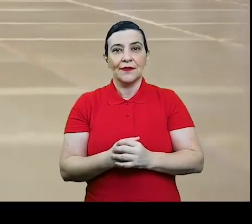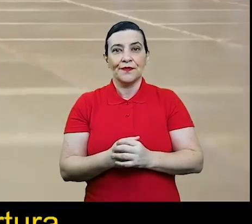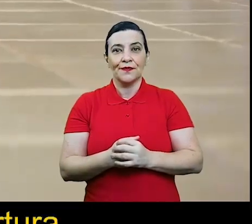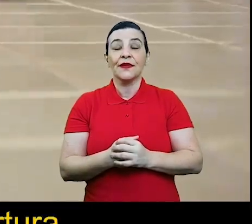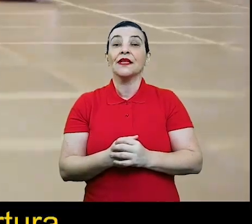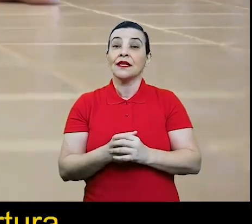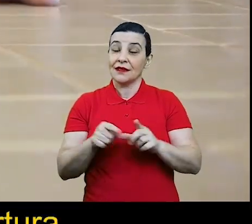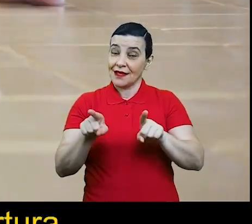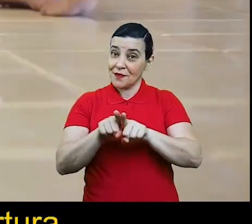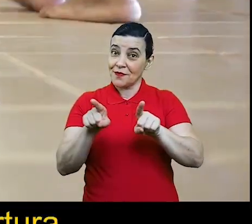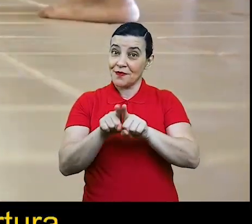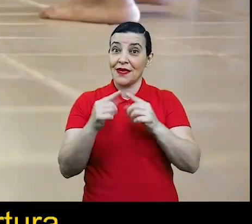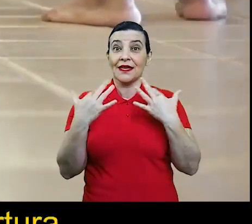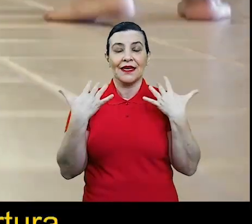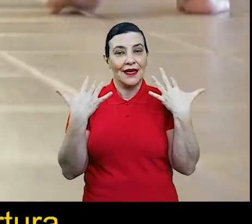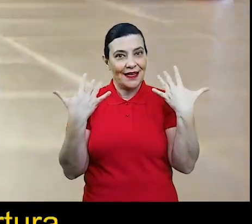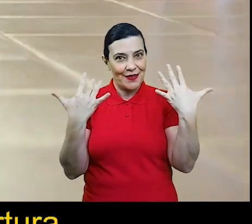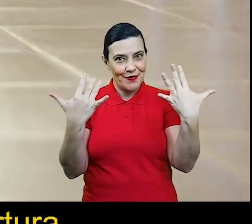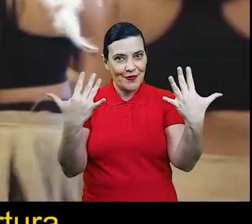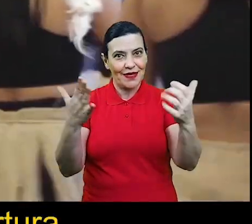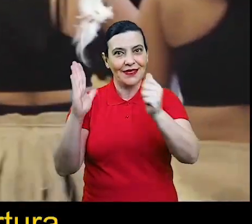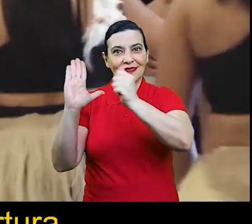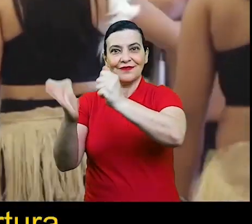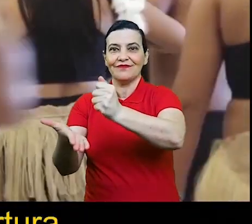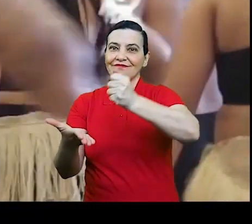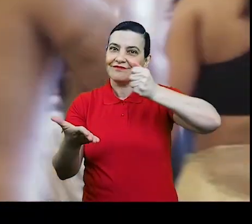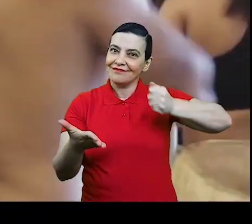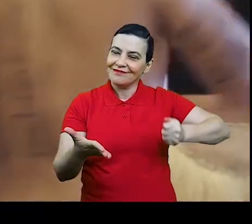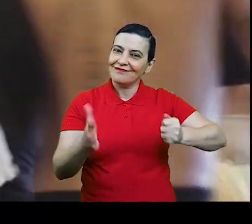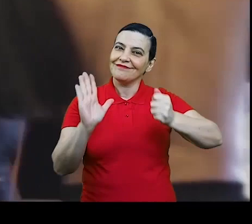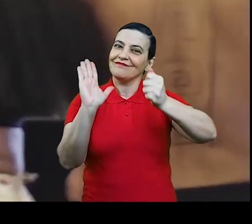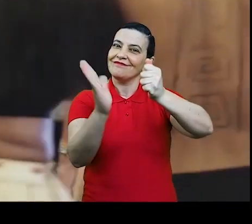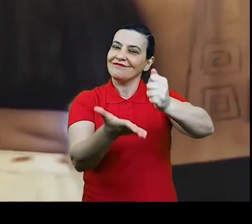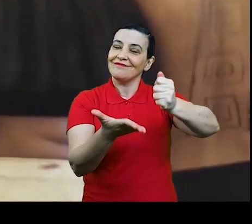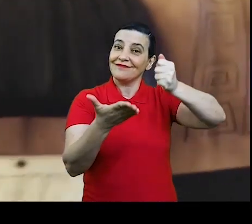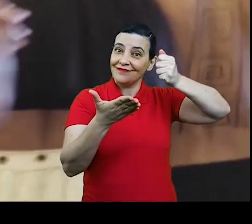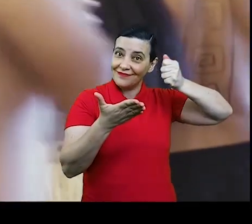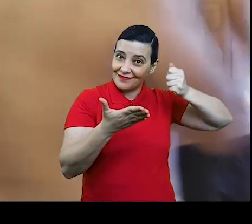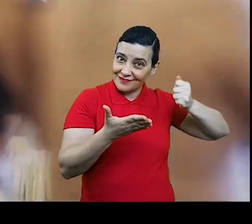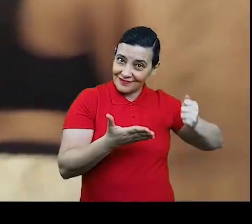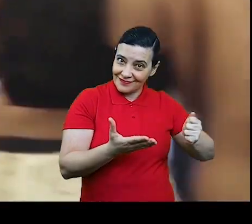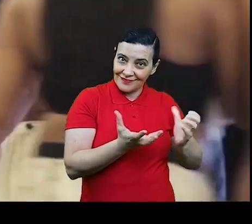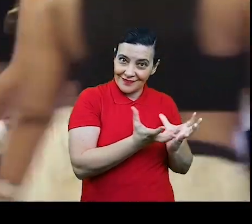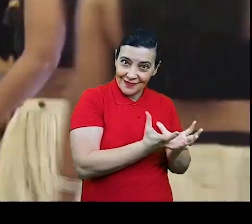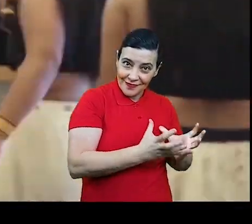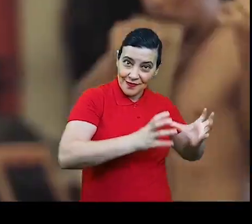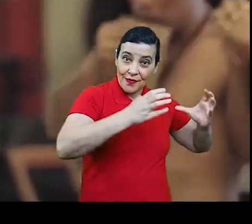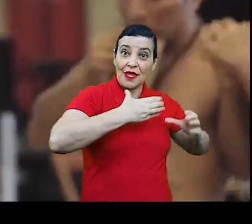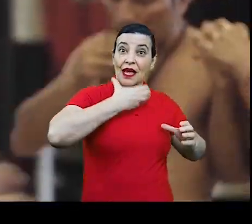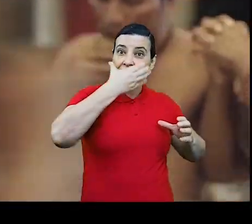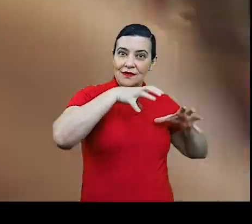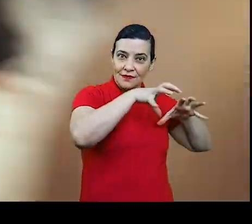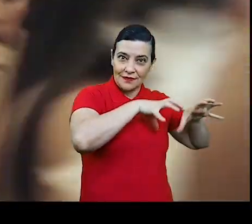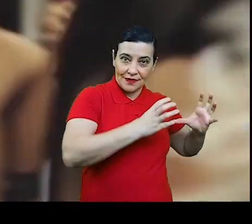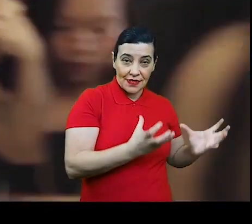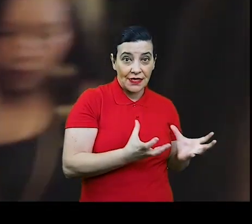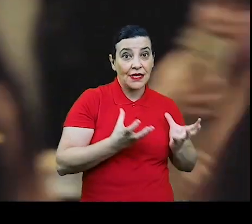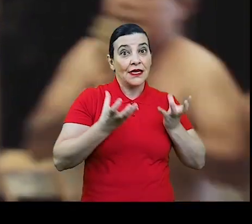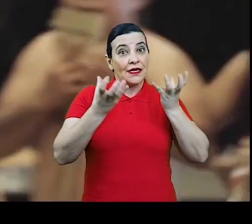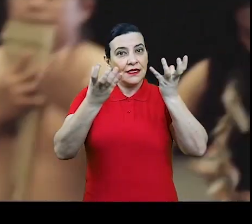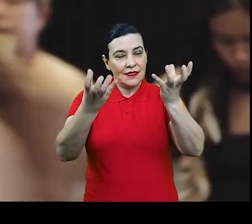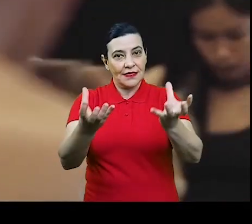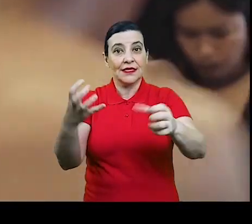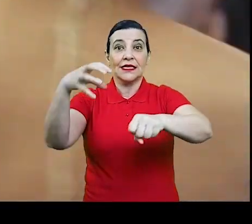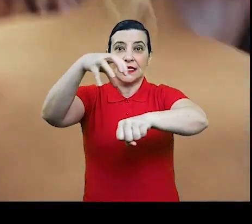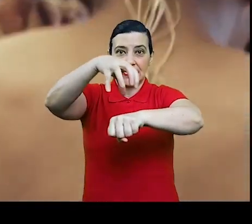colheita também, que é no tempo de colheita, no tempo de fartura, e nisso ela é colocada, as frutas são levadas para ser posta no